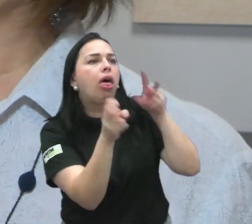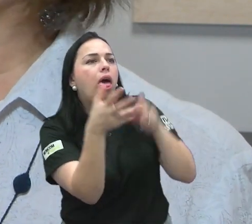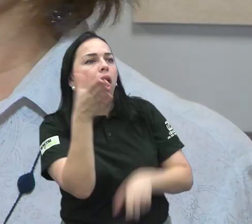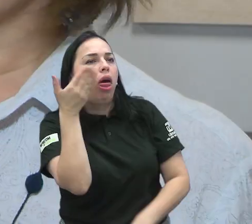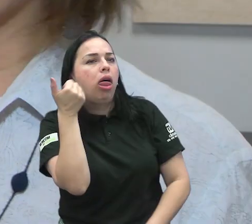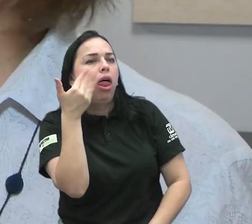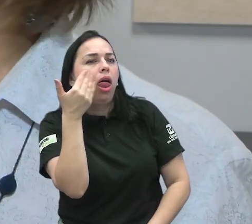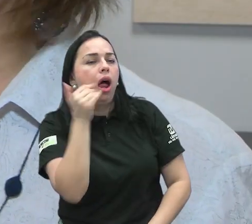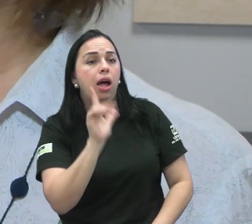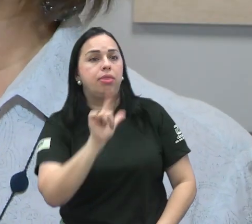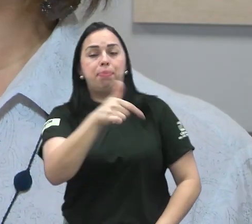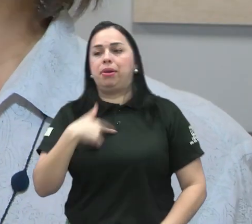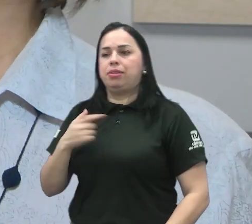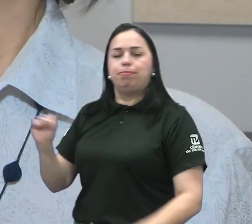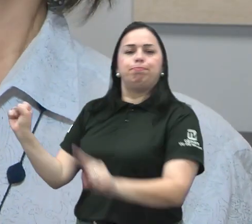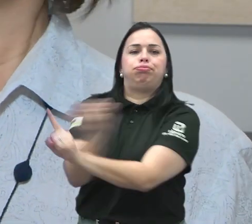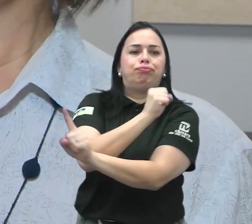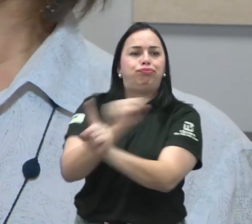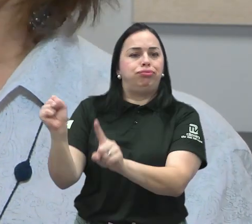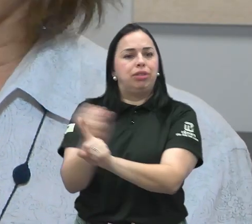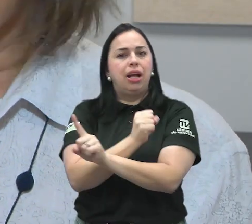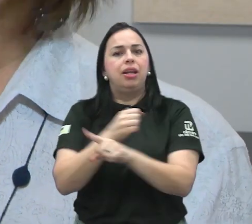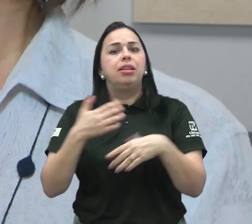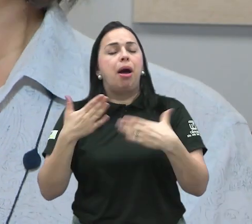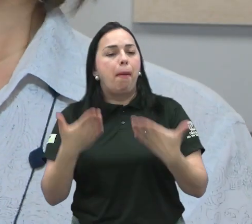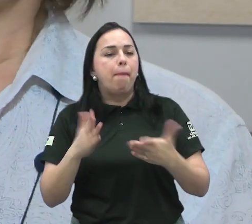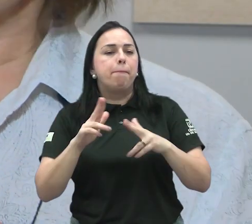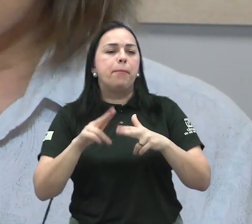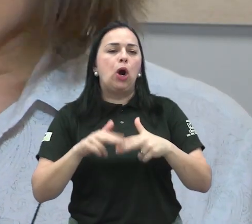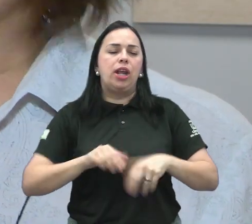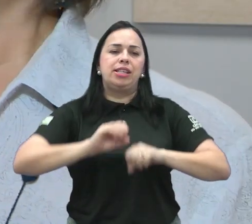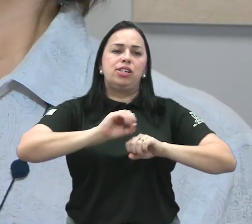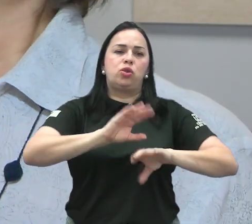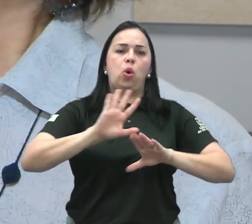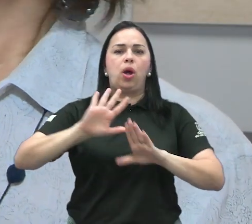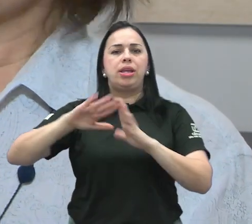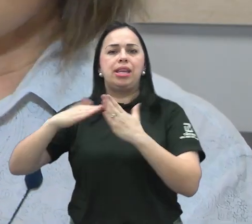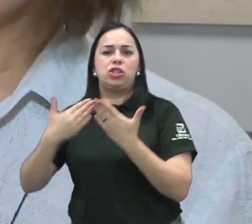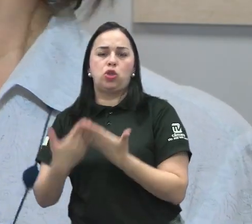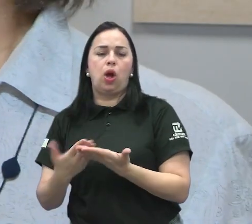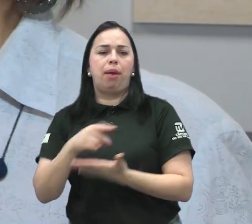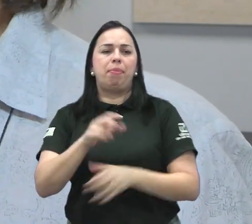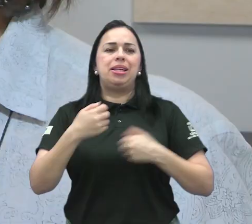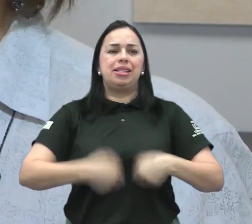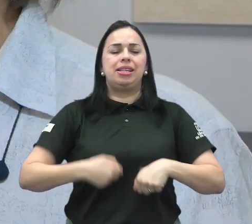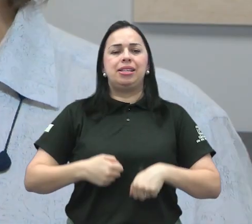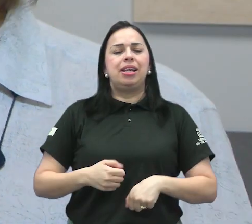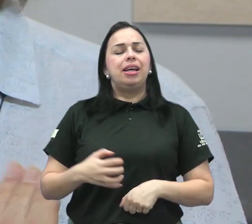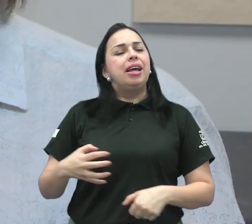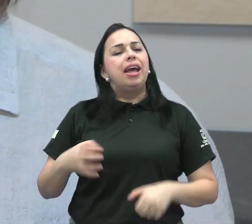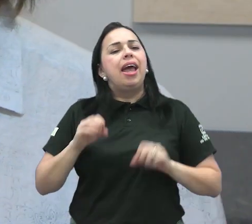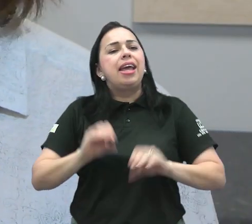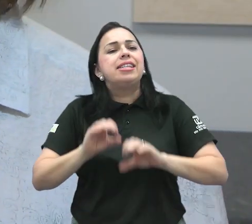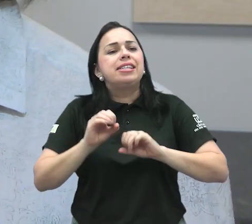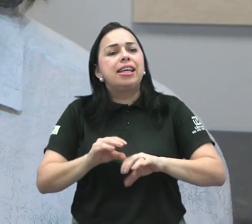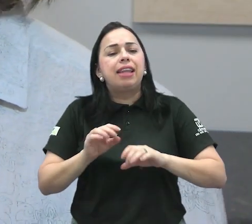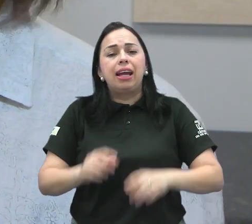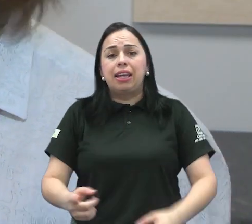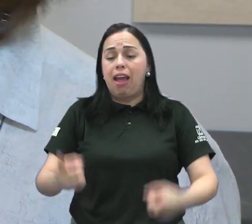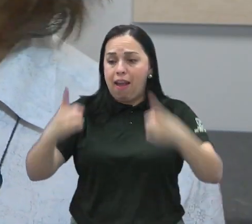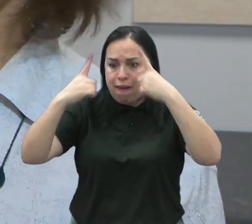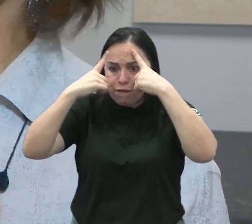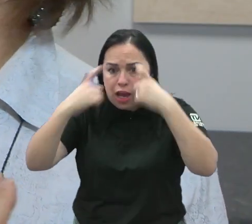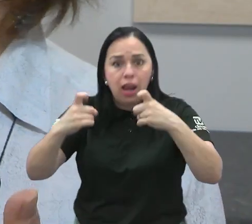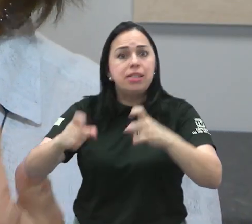e acaba reproduzindo depois. Então, a educação, a escola, ela tem que ter uma linguagem que alerte